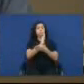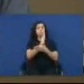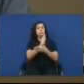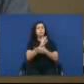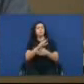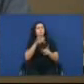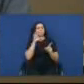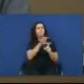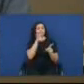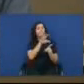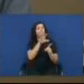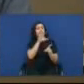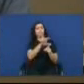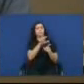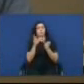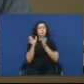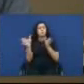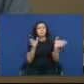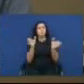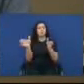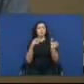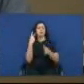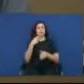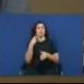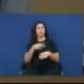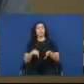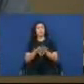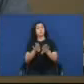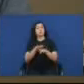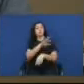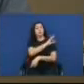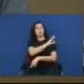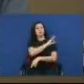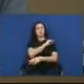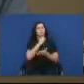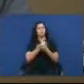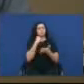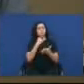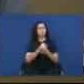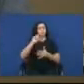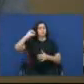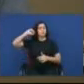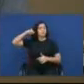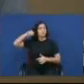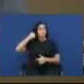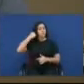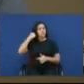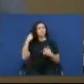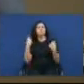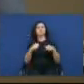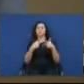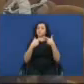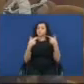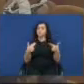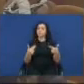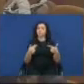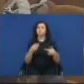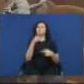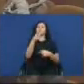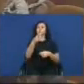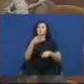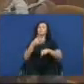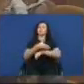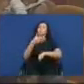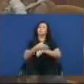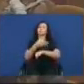acompanhar o mandato do seu vereador, acompanhar o mandato do prefeito, cobrar, puxar a orelha sempre que for necessário, assim